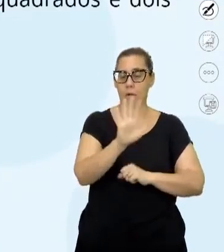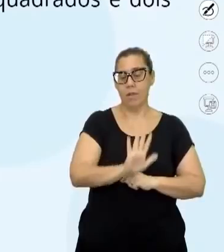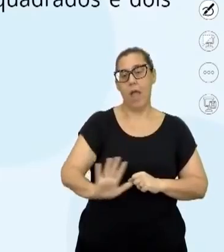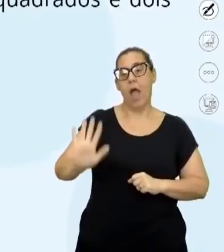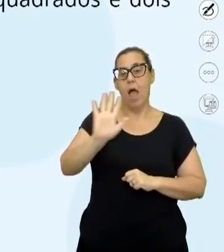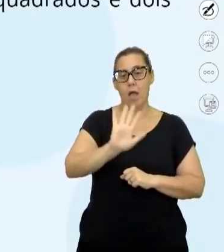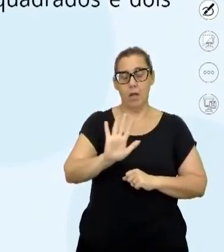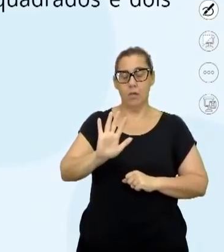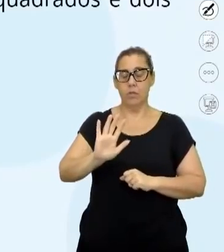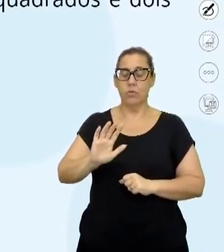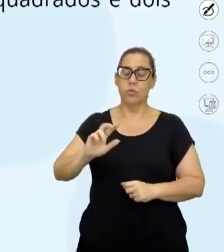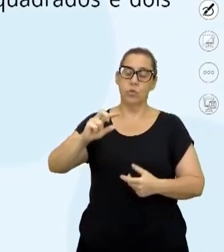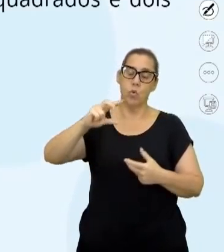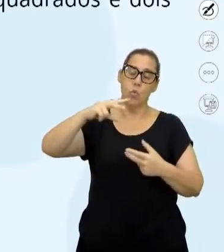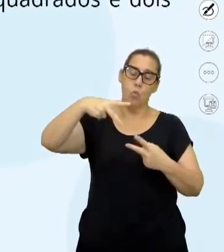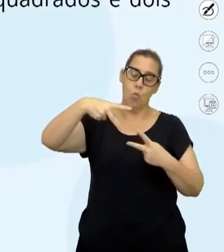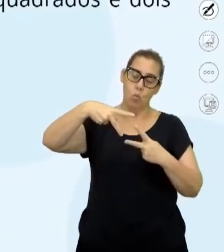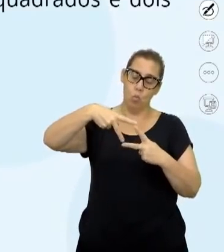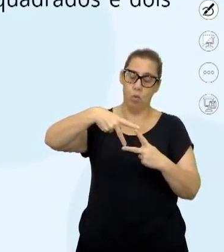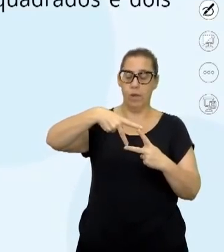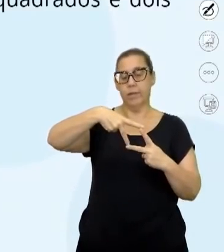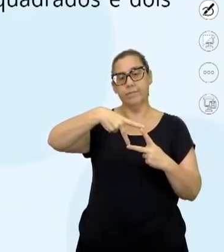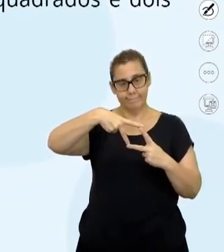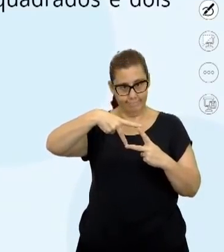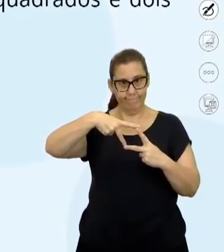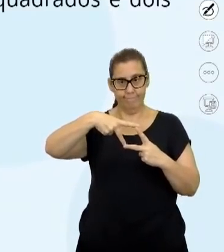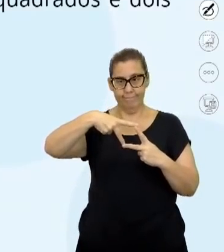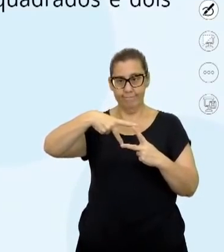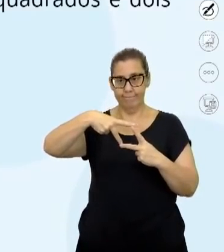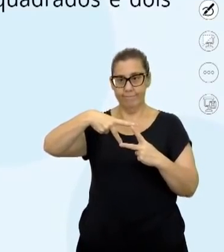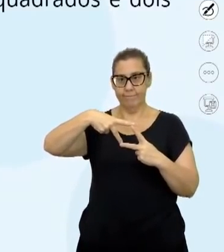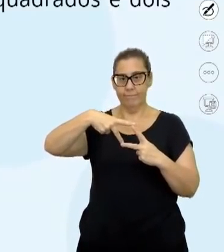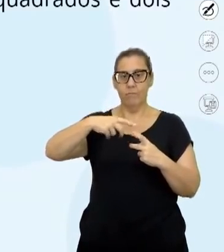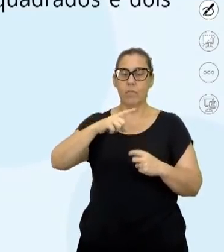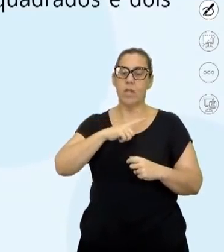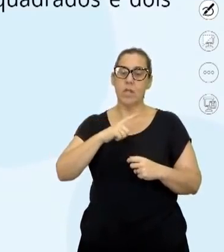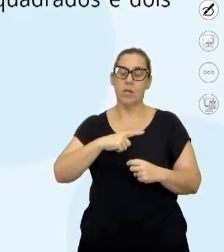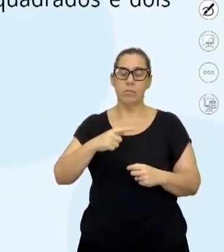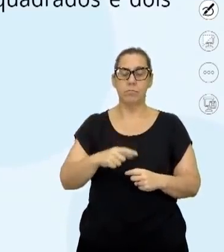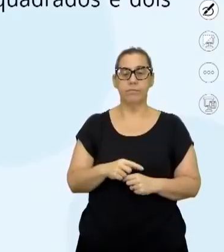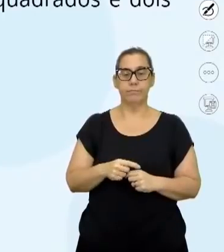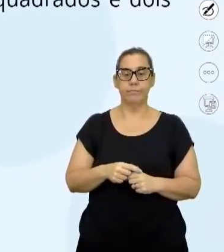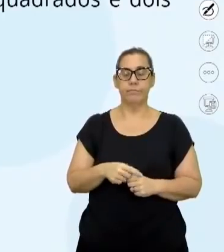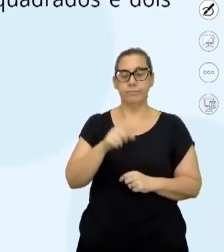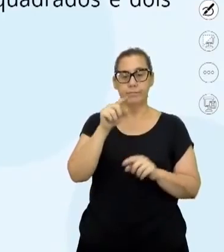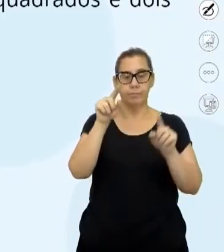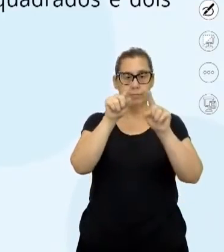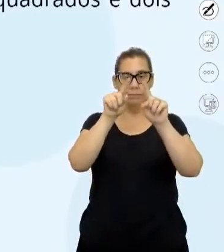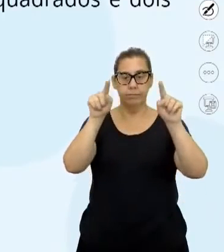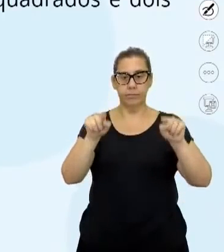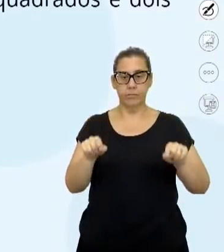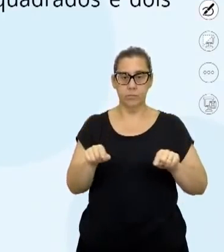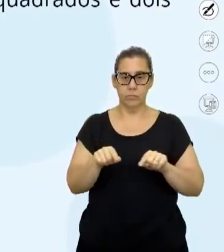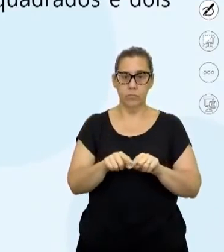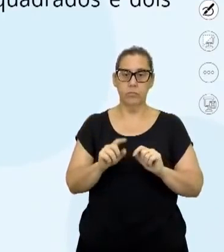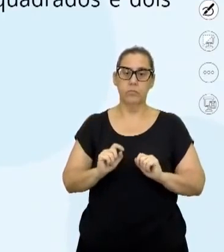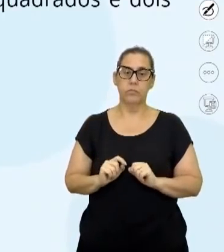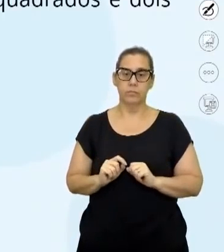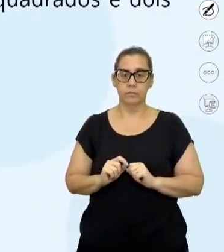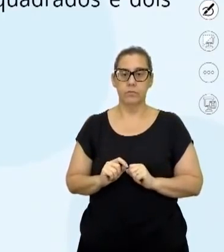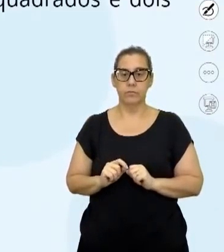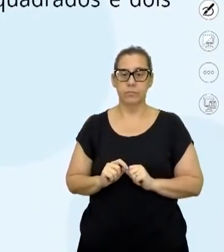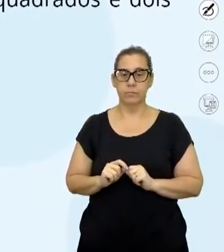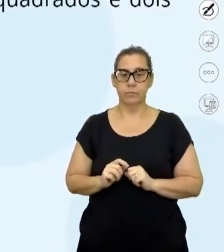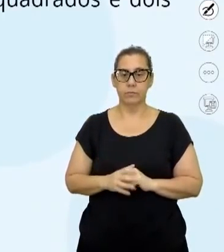um quadrado formado por 4 pecinhas, aquelas lá, ó, que tem um quadradinho maior, um quadradinho menor